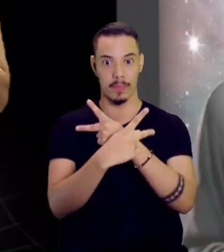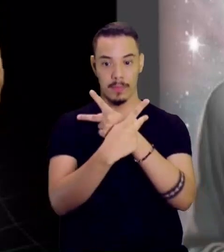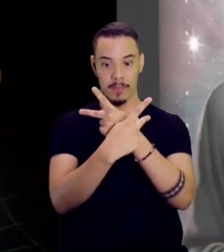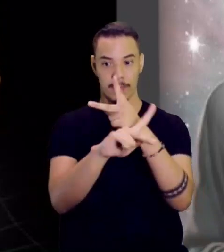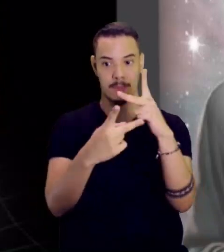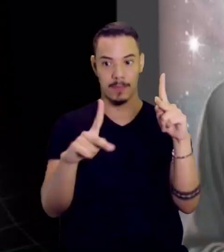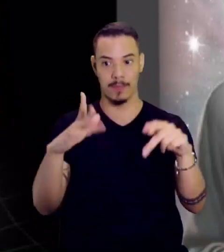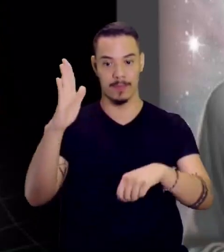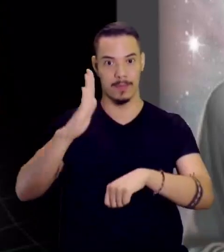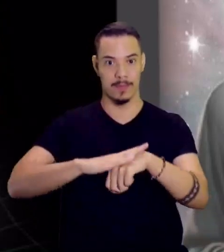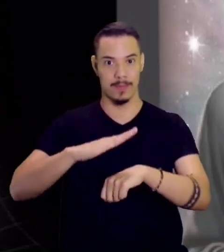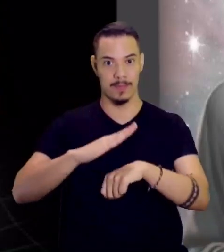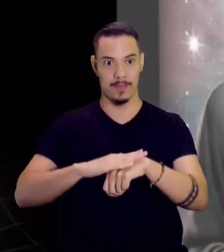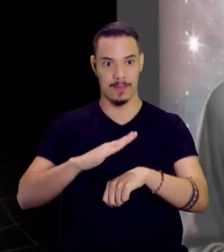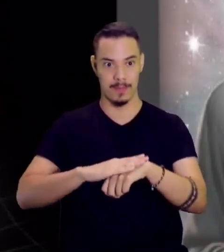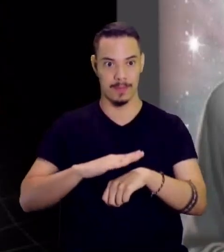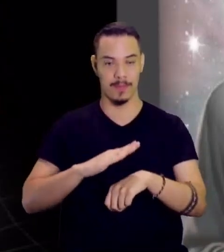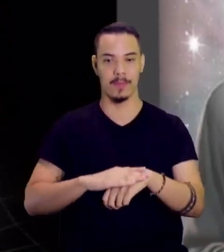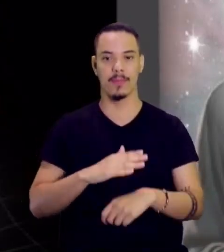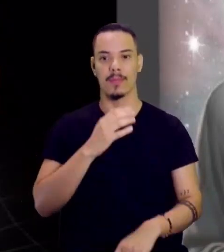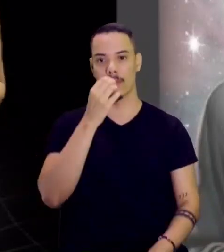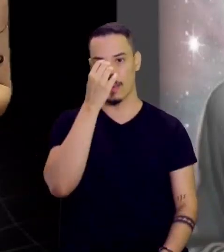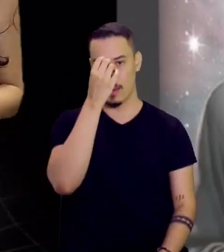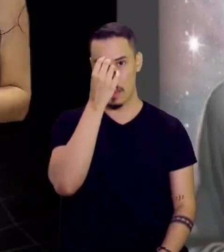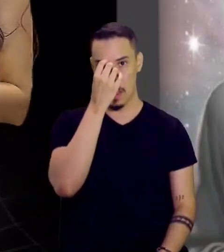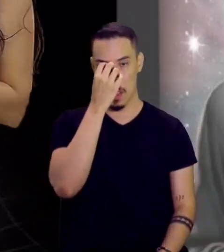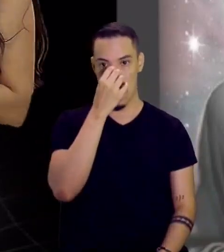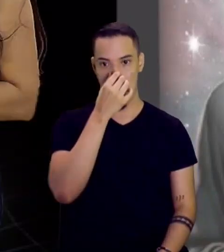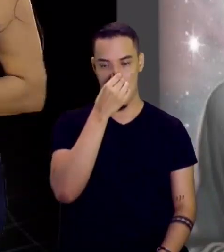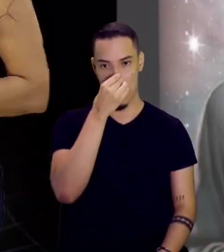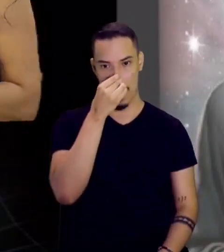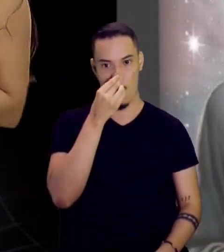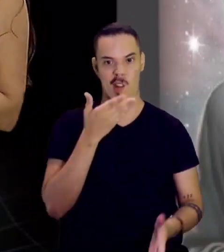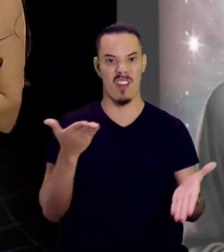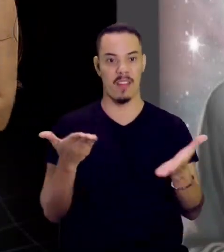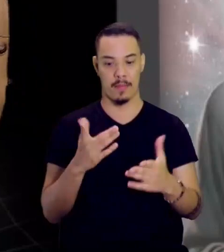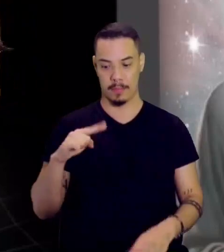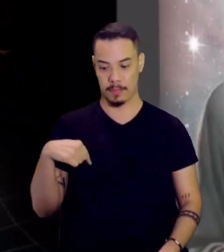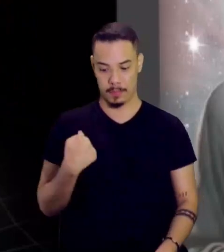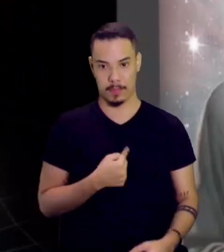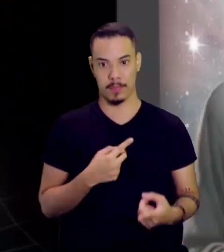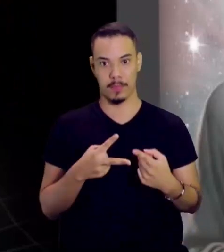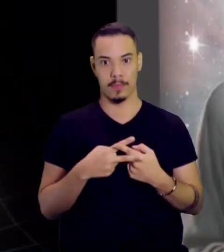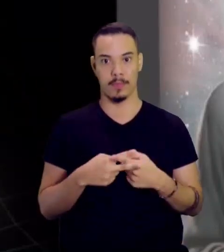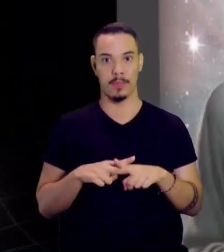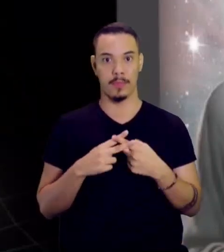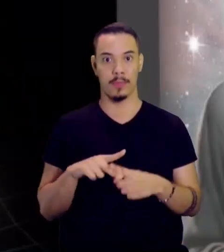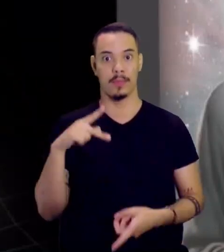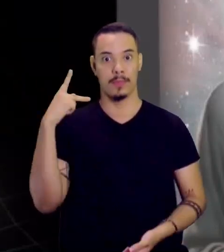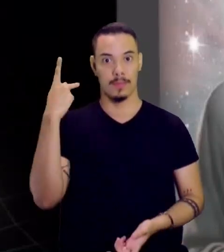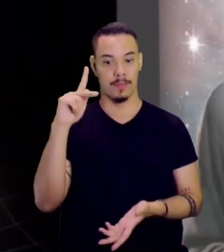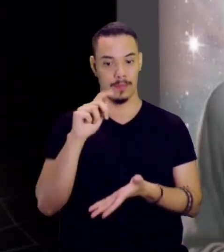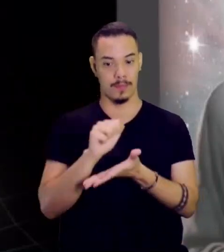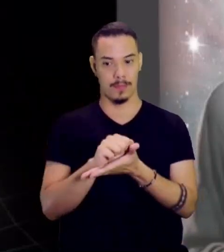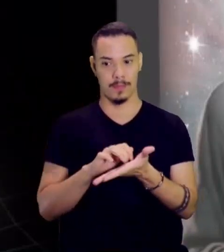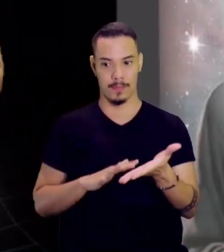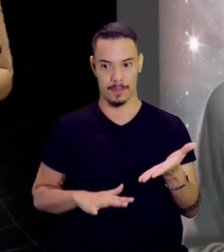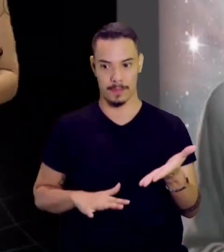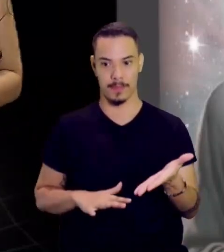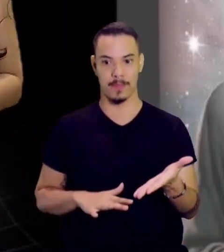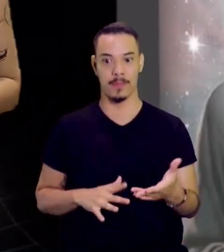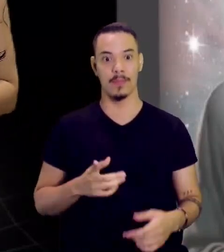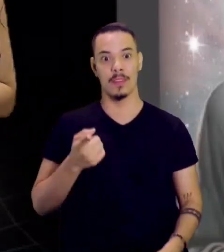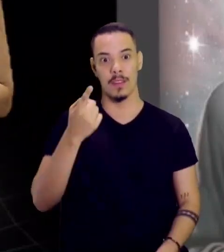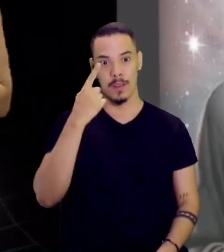atividades. As vossas... Então, e vamos fazer as nossas correções para as vossas atividades, não é isso? E ver